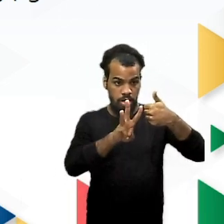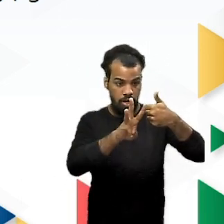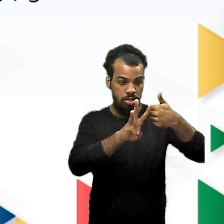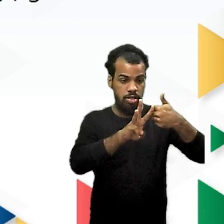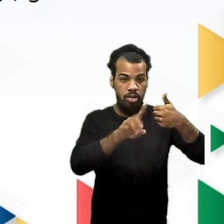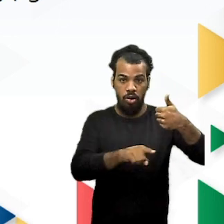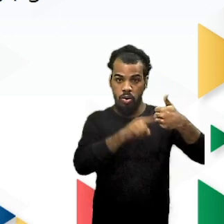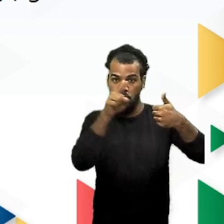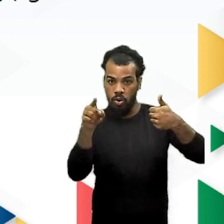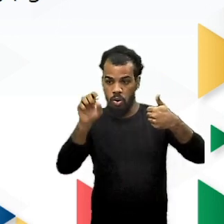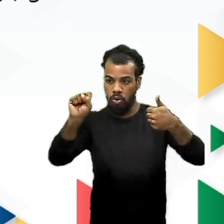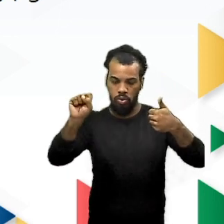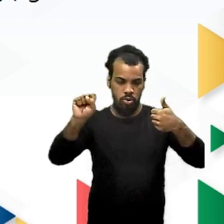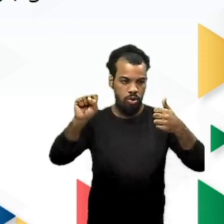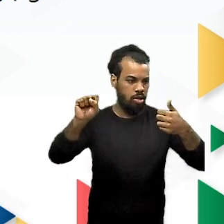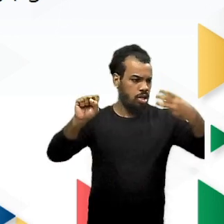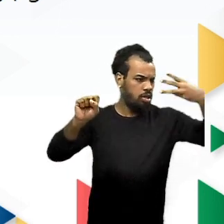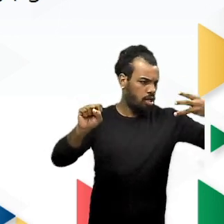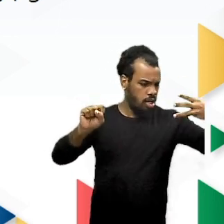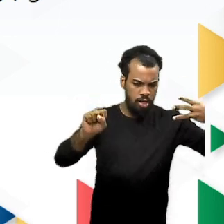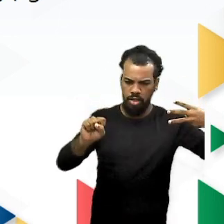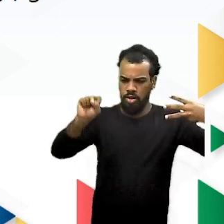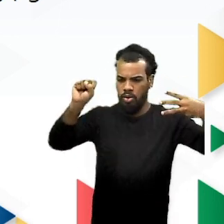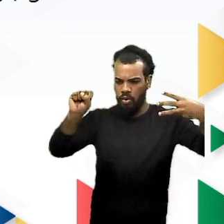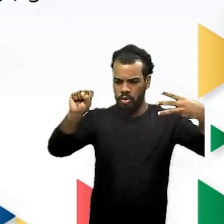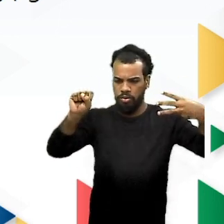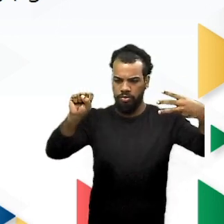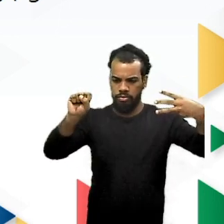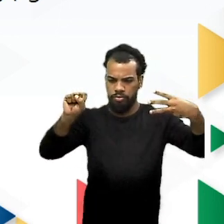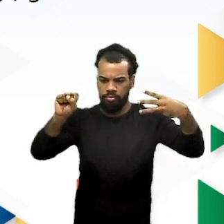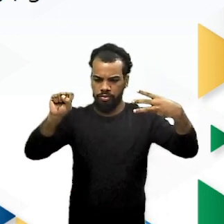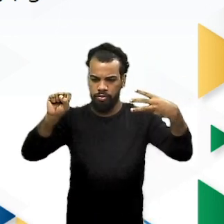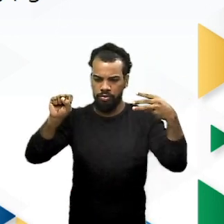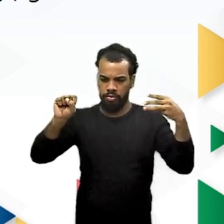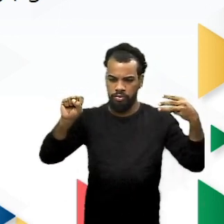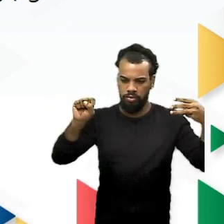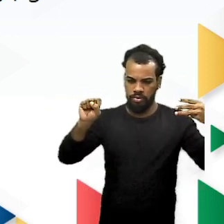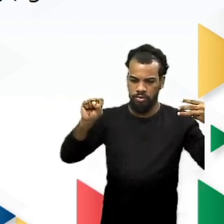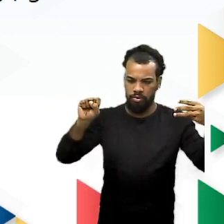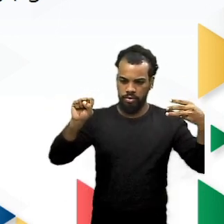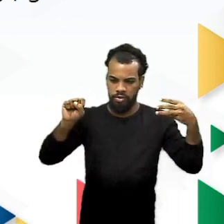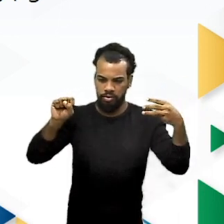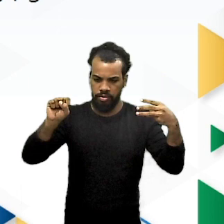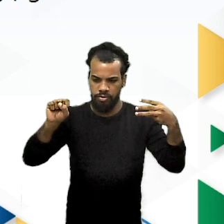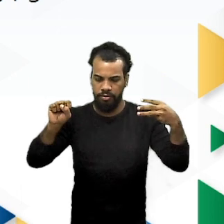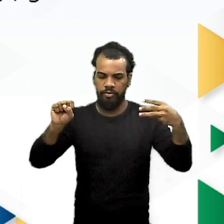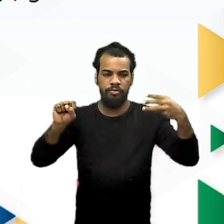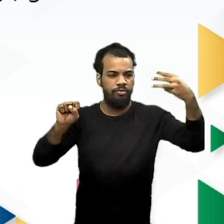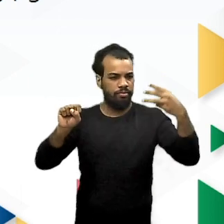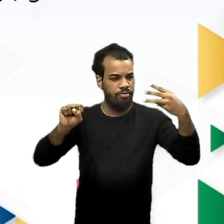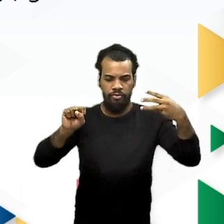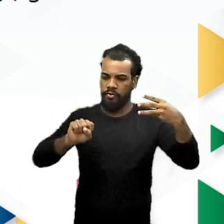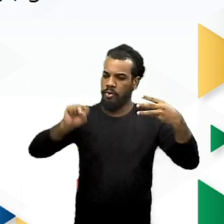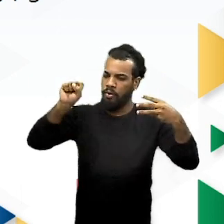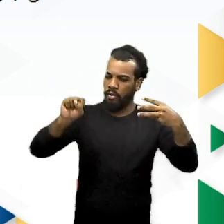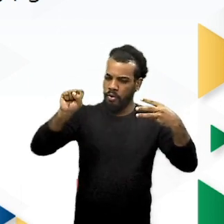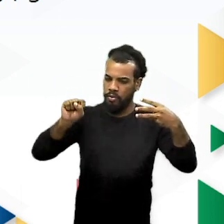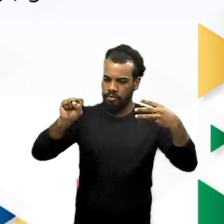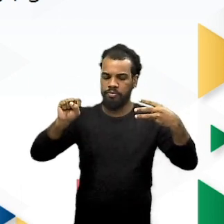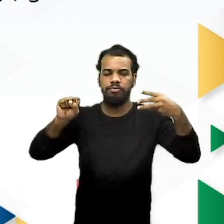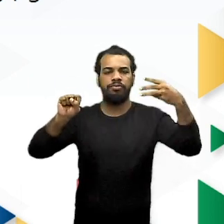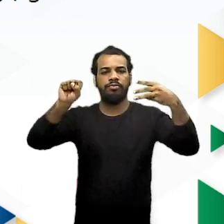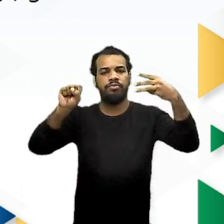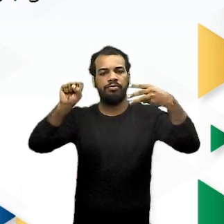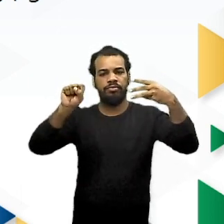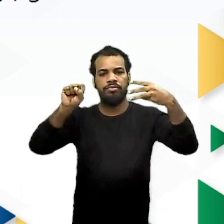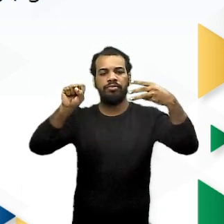8 e adicionou-se 5 ao 3 e deu 8, claro que 8 ia ser mais 5, 13 mais